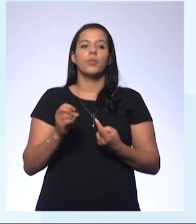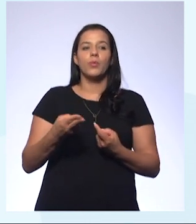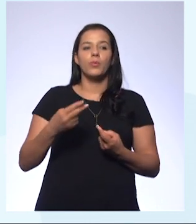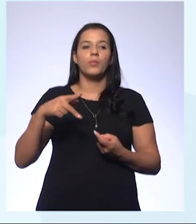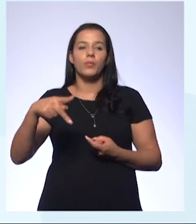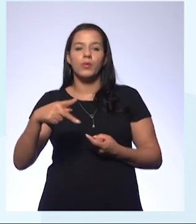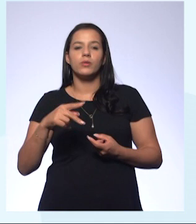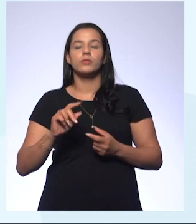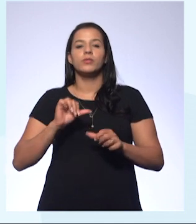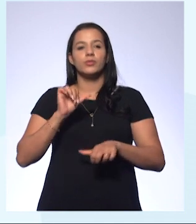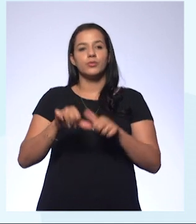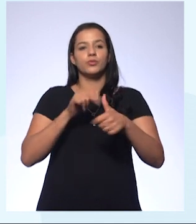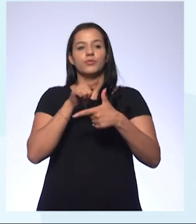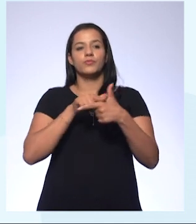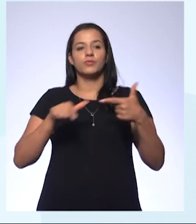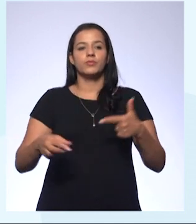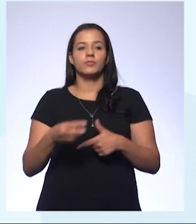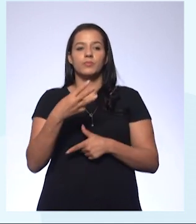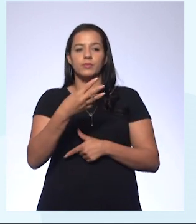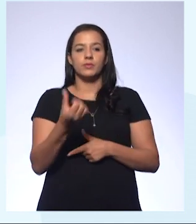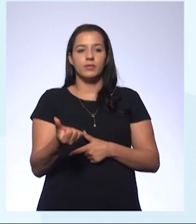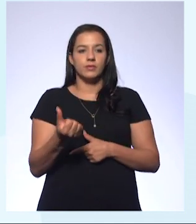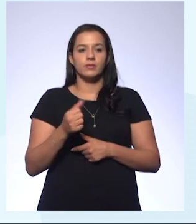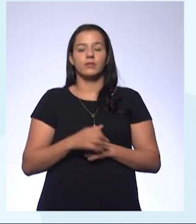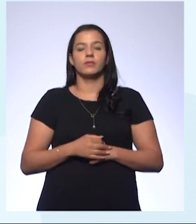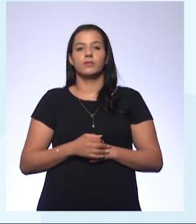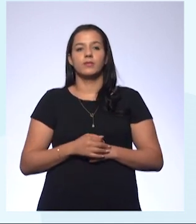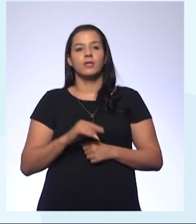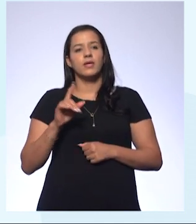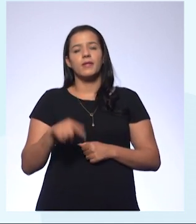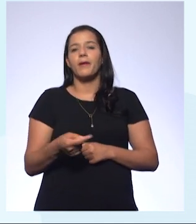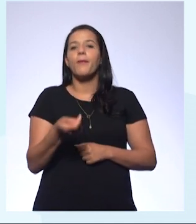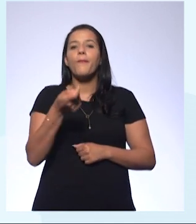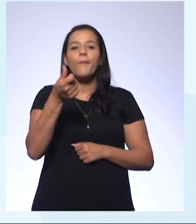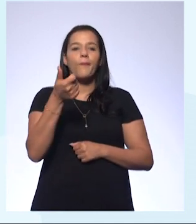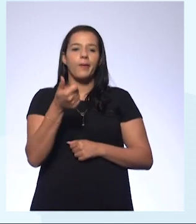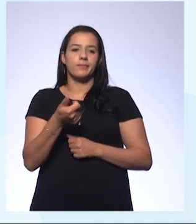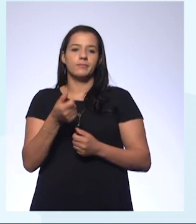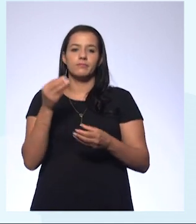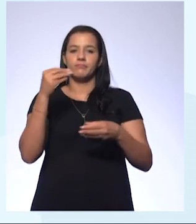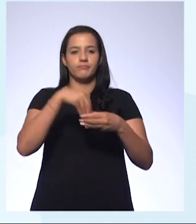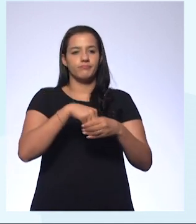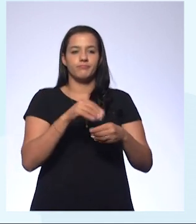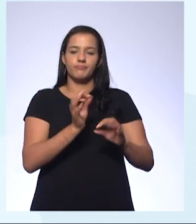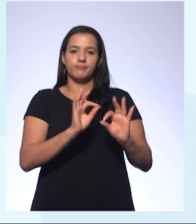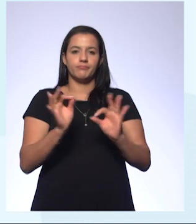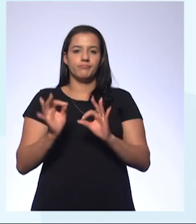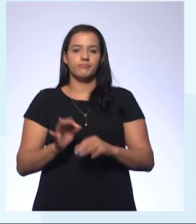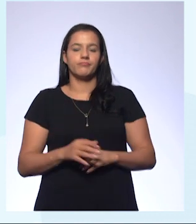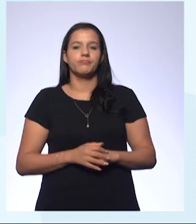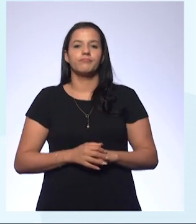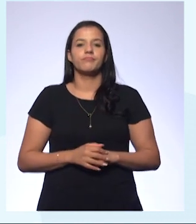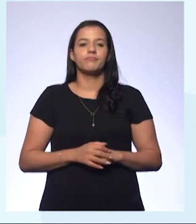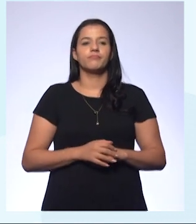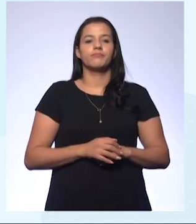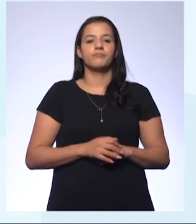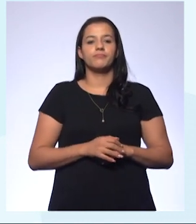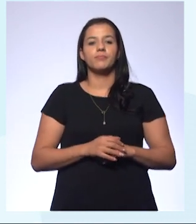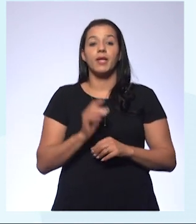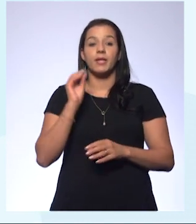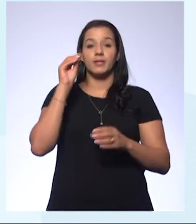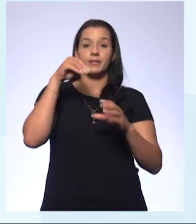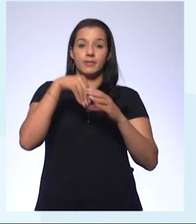massa, o próton tem massa relativa a 1, o nêutron 1 e o elétron é uma massa muito pequena. É como se eu pegasse a massa